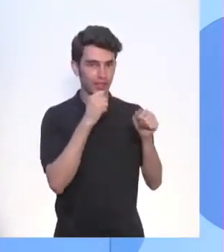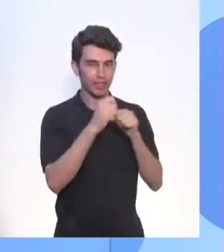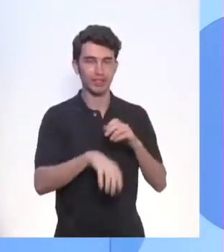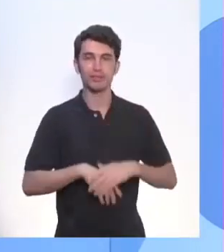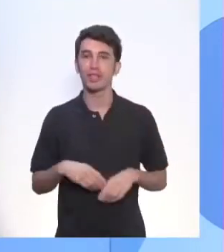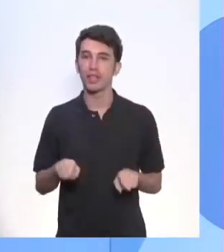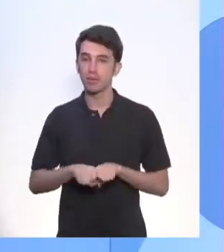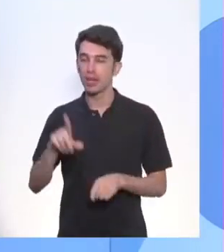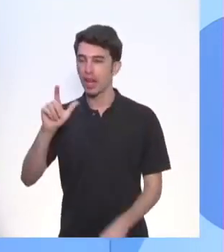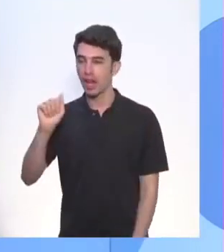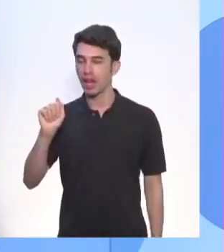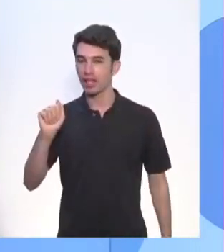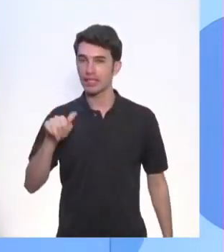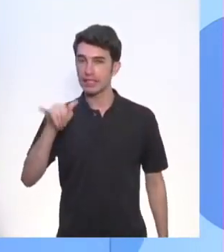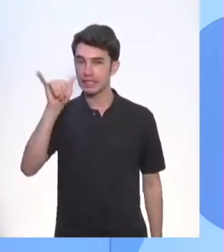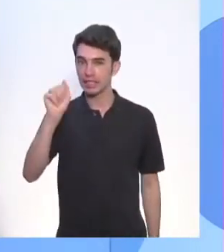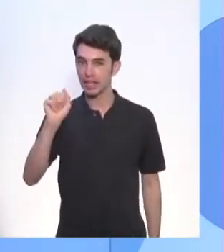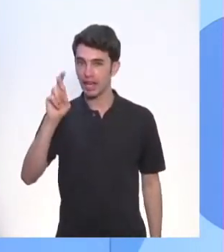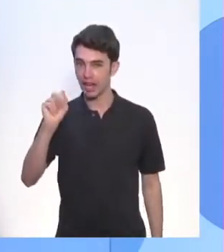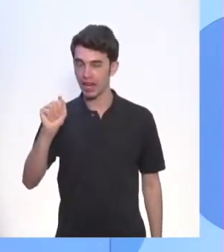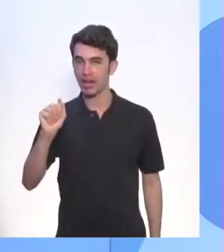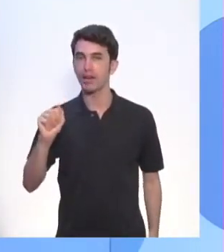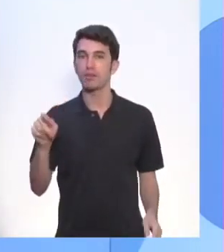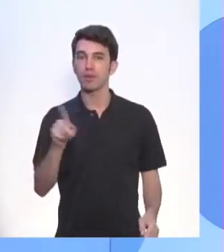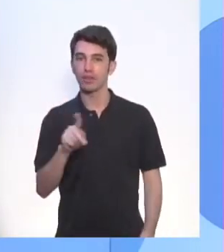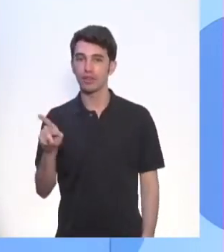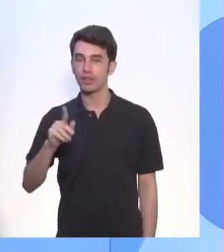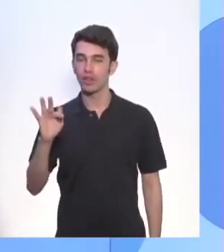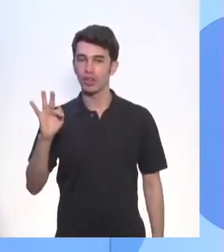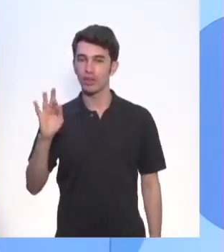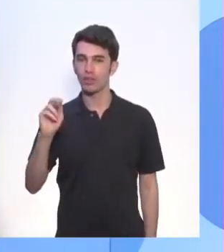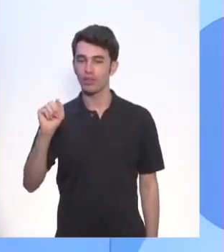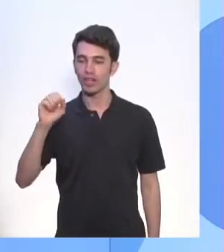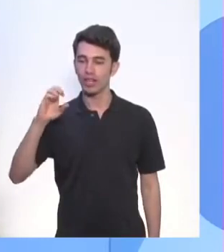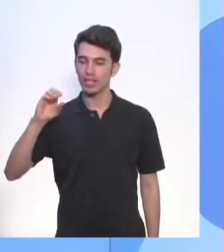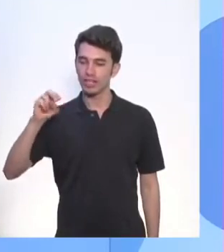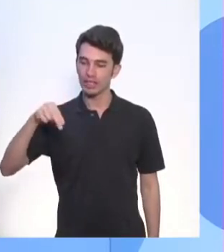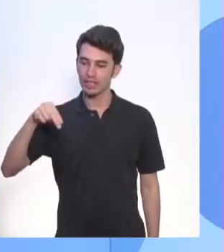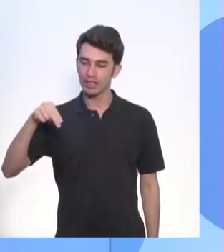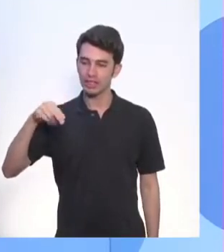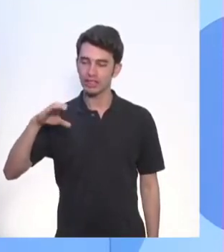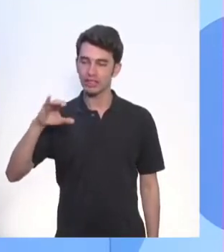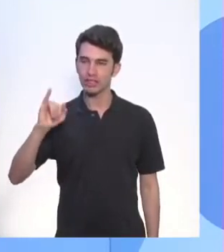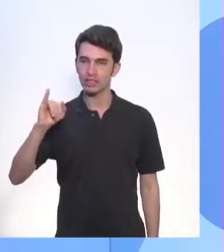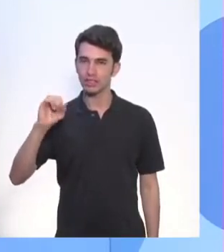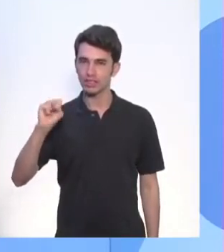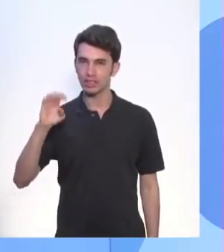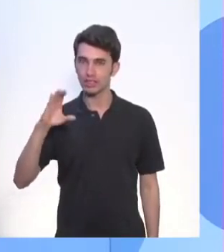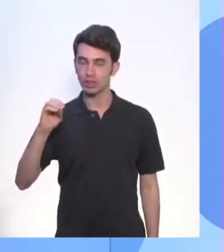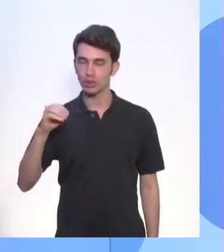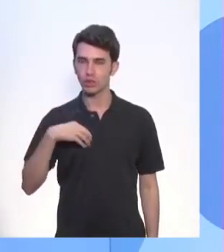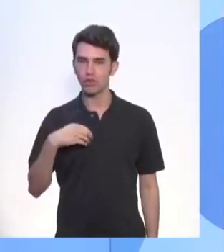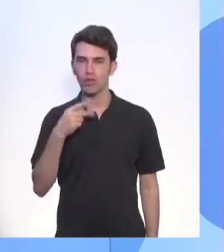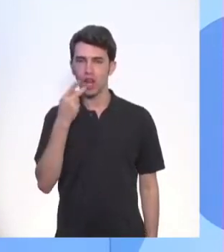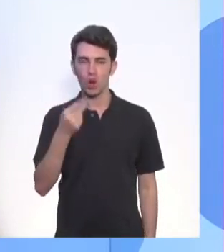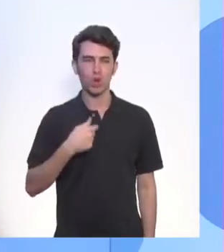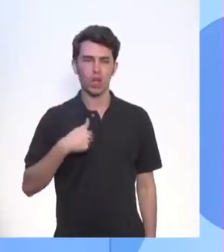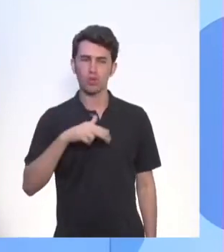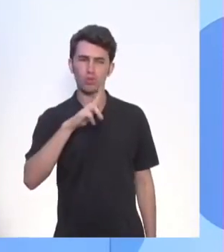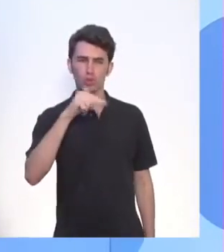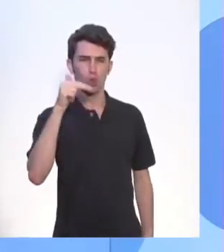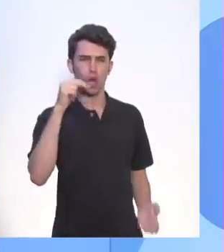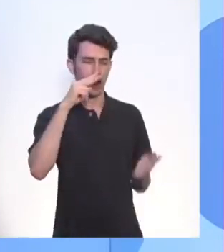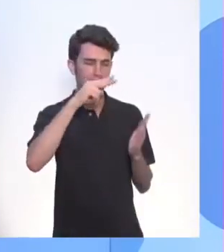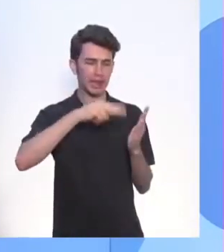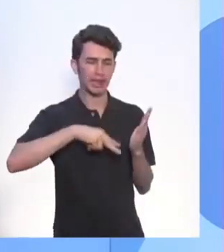A Lara, a Yara, a aluna do Pro Francisco, disse: eu nunca li, eu nunca li uma entrevista.